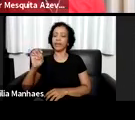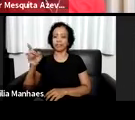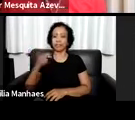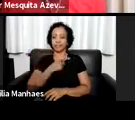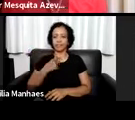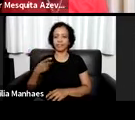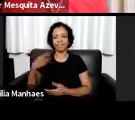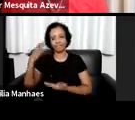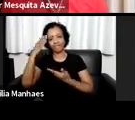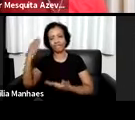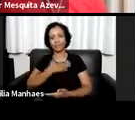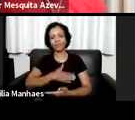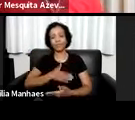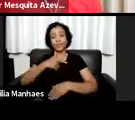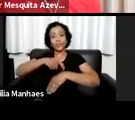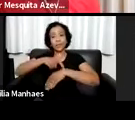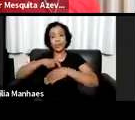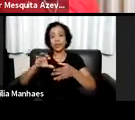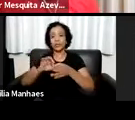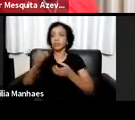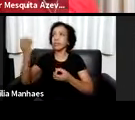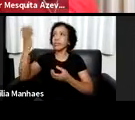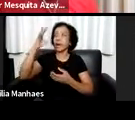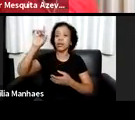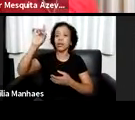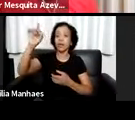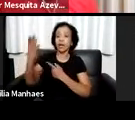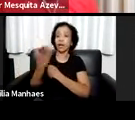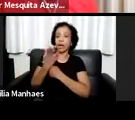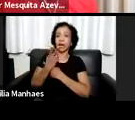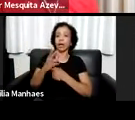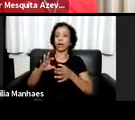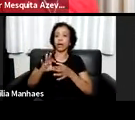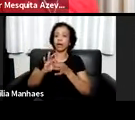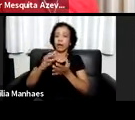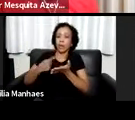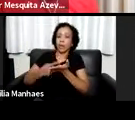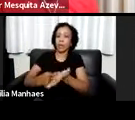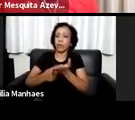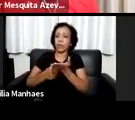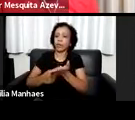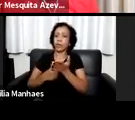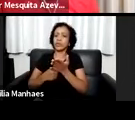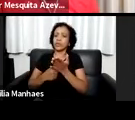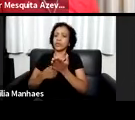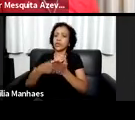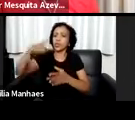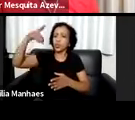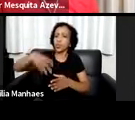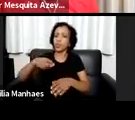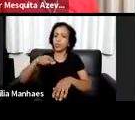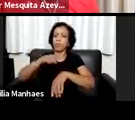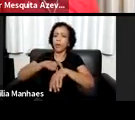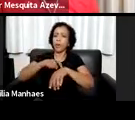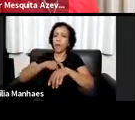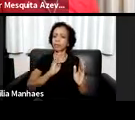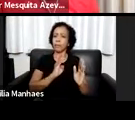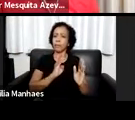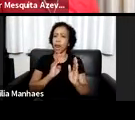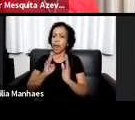Deus, conduzindo, liderando o nosso povo neste último período desta maratona,